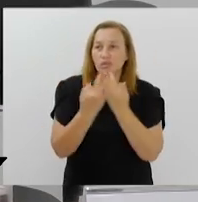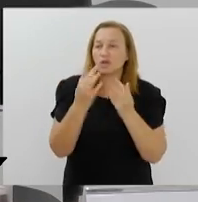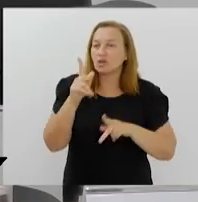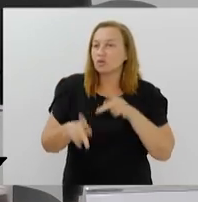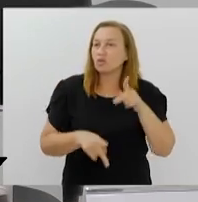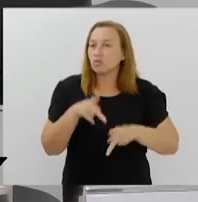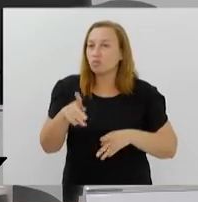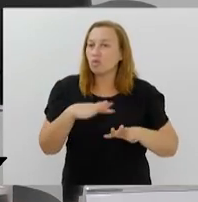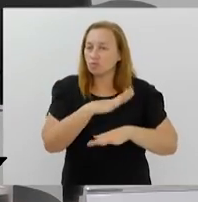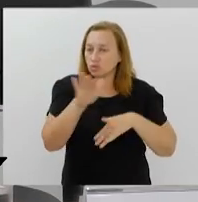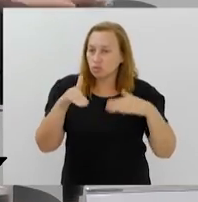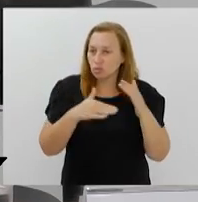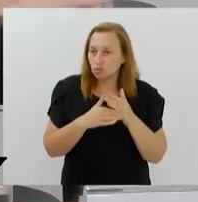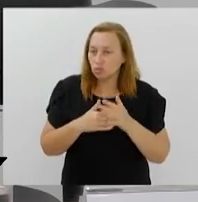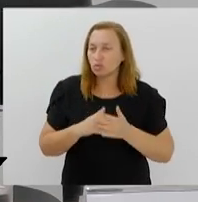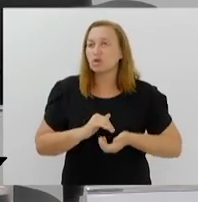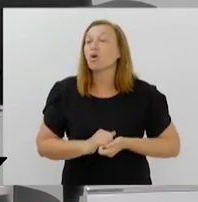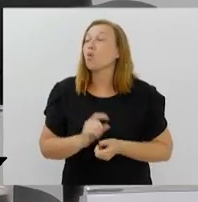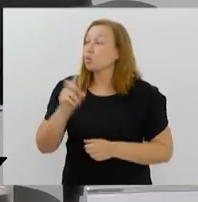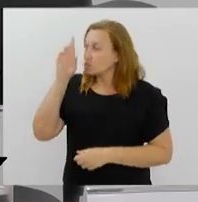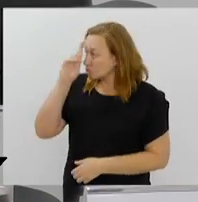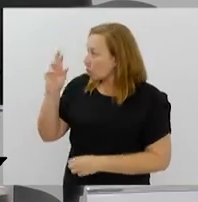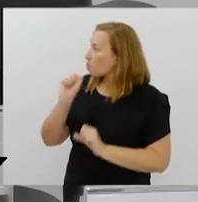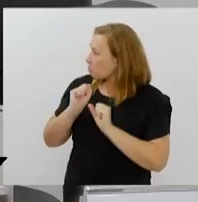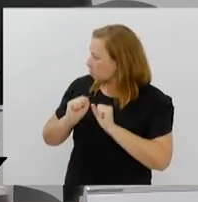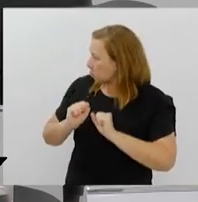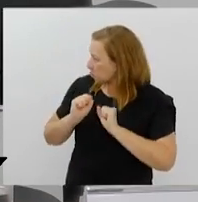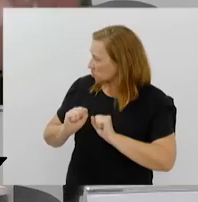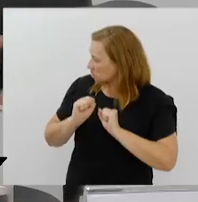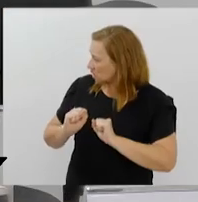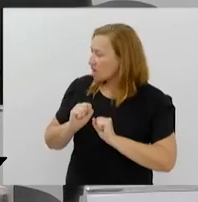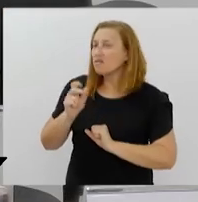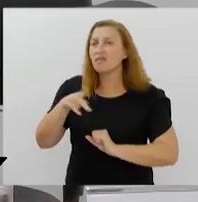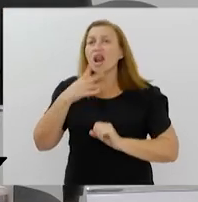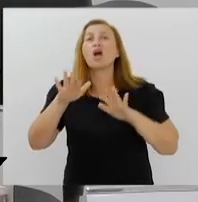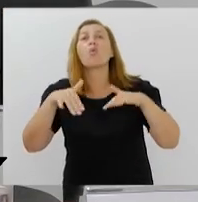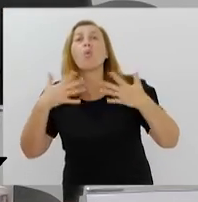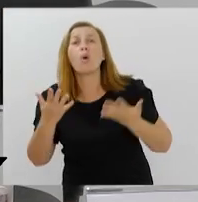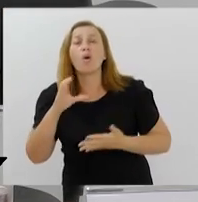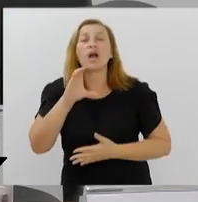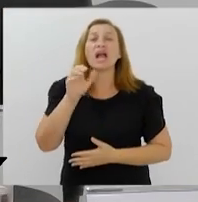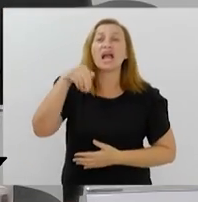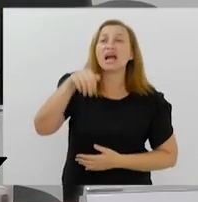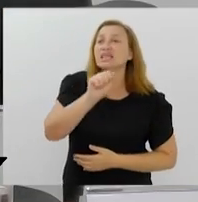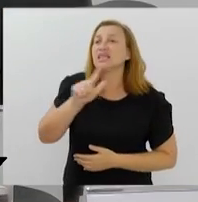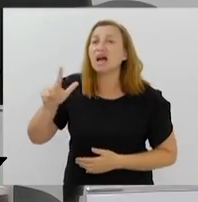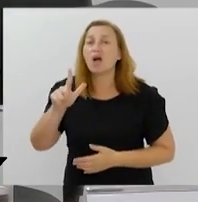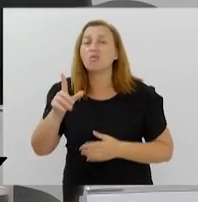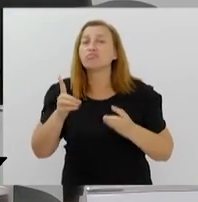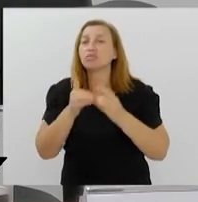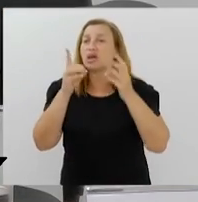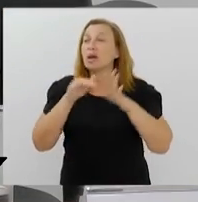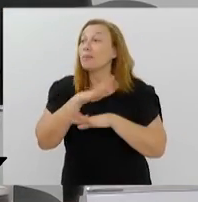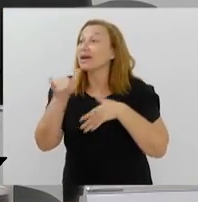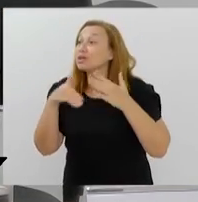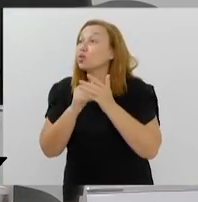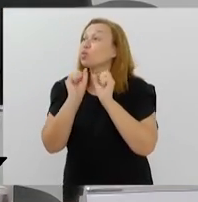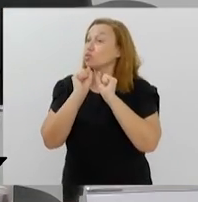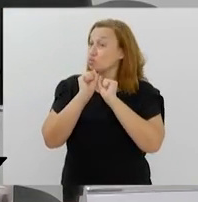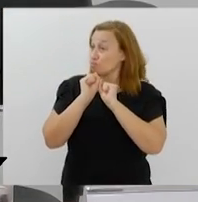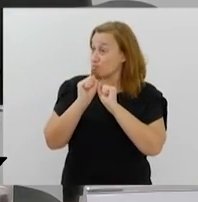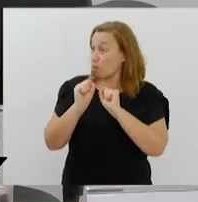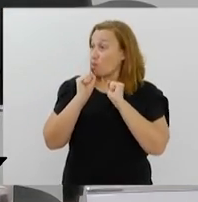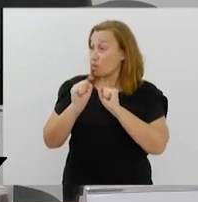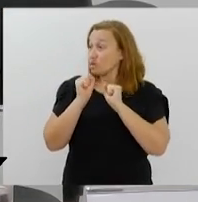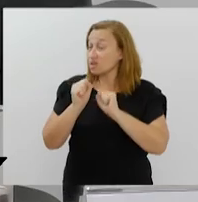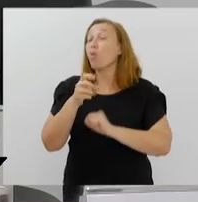como um todo o senhor poderia então mencionar qual seria esse canal de atendimento para que todos possam